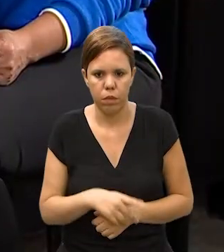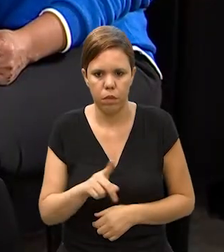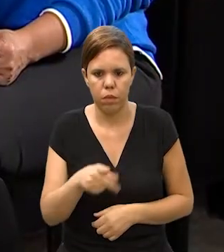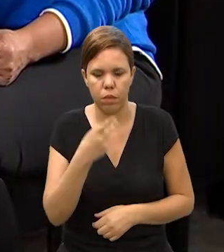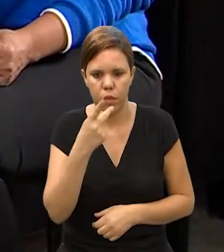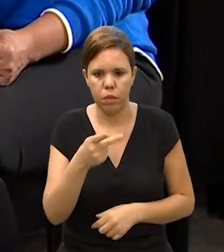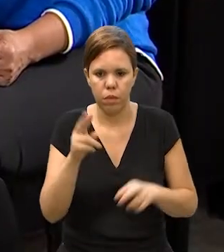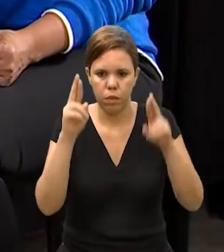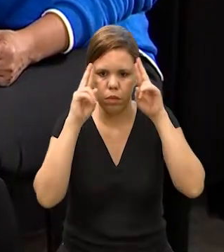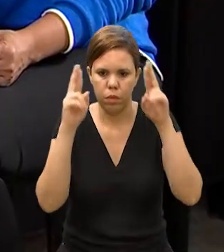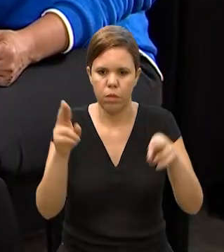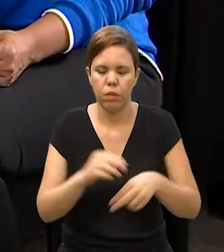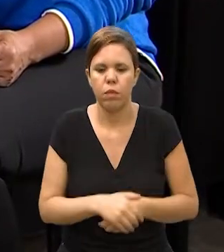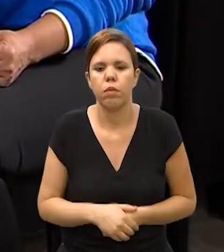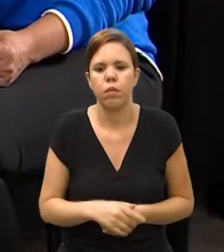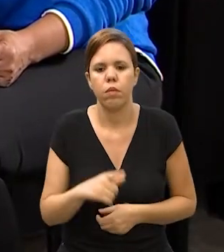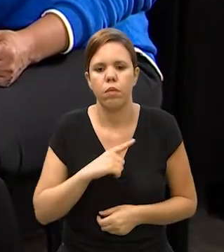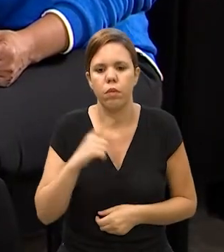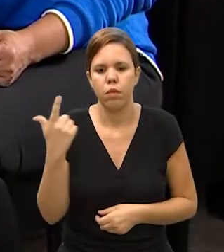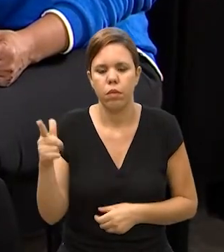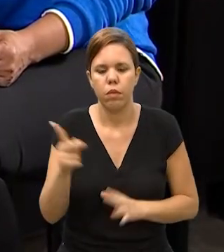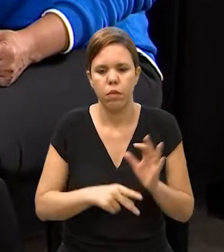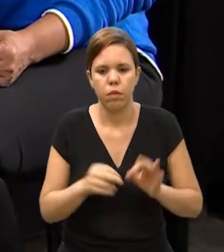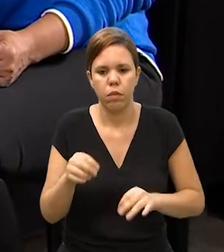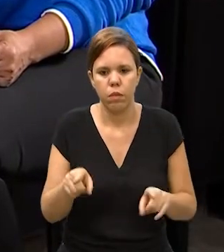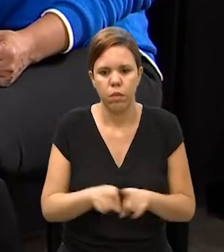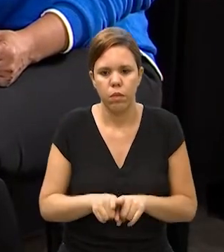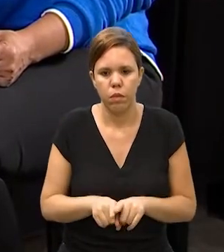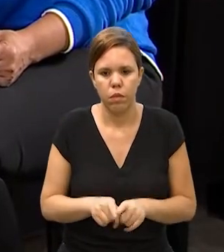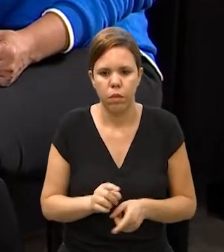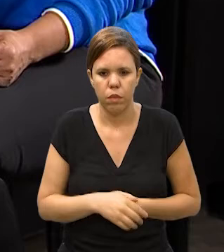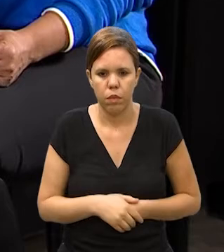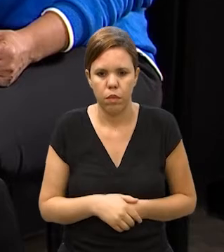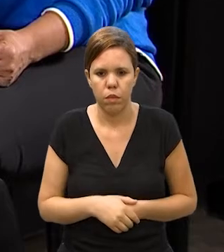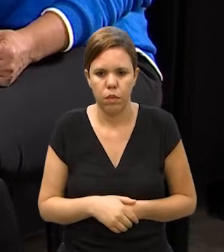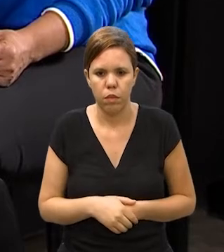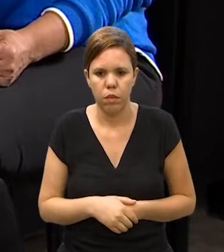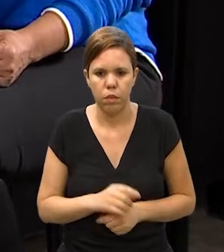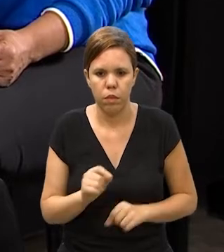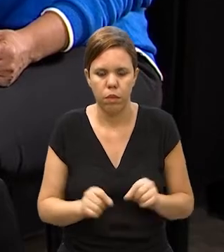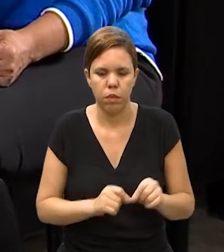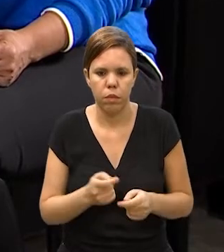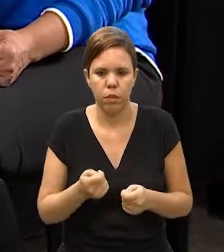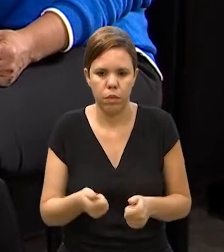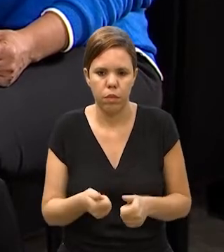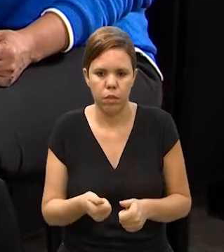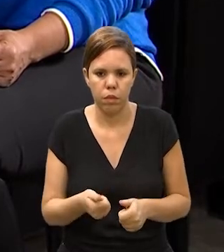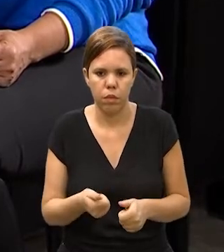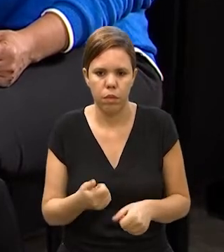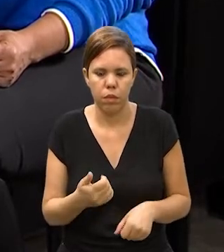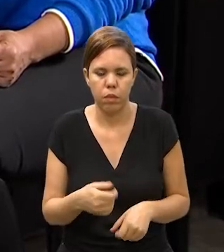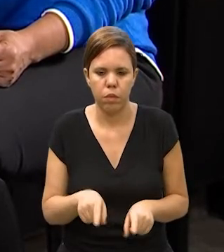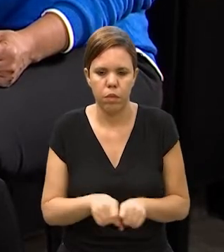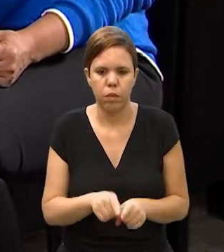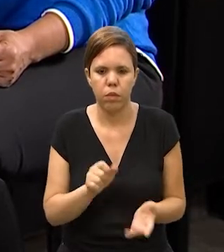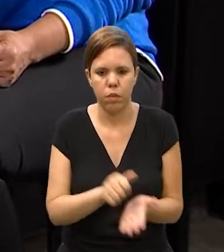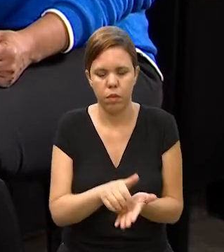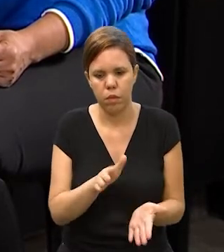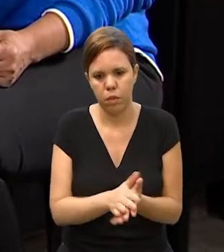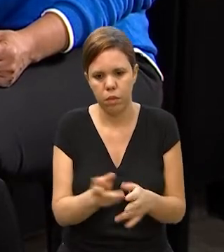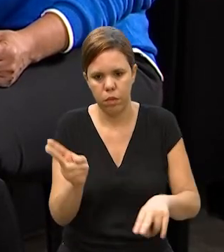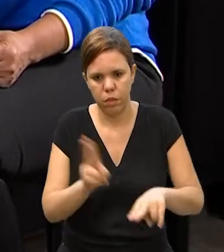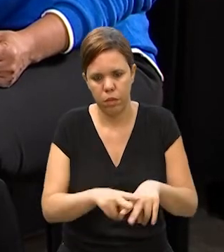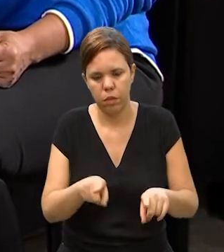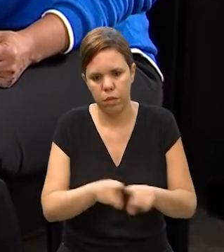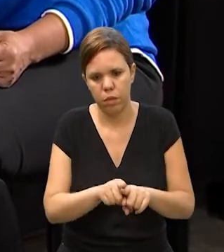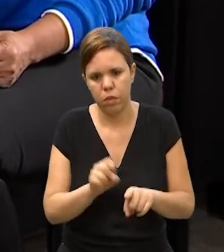aí em respeito. Tem um outro projeto aí, pegando esse gancho, que oferece a aplicação de penalidades à prática de